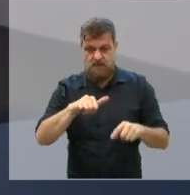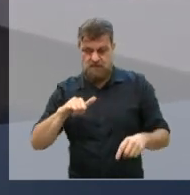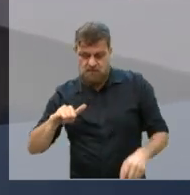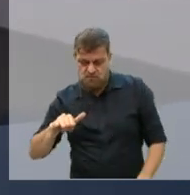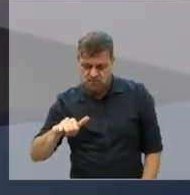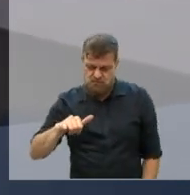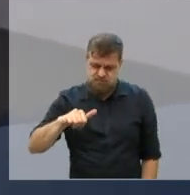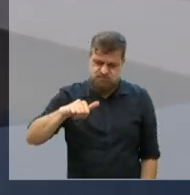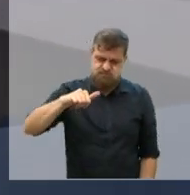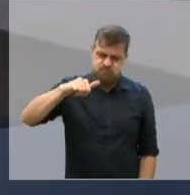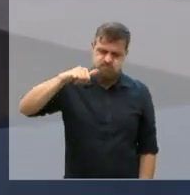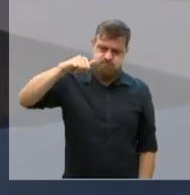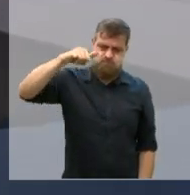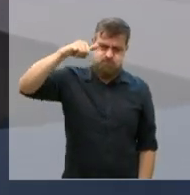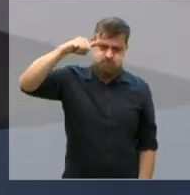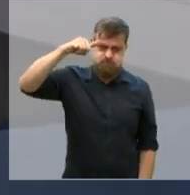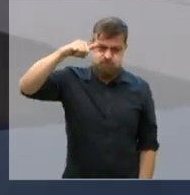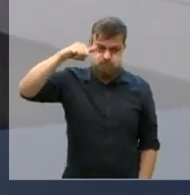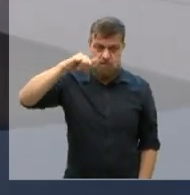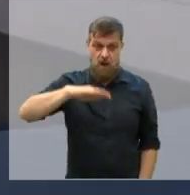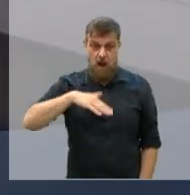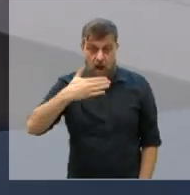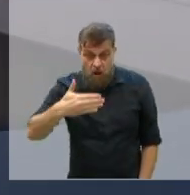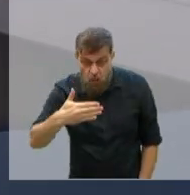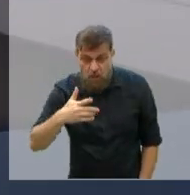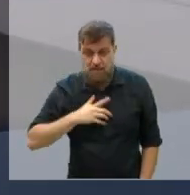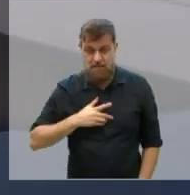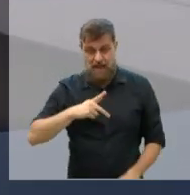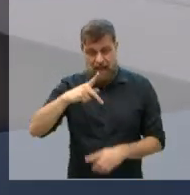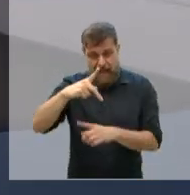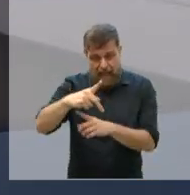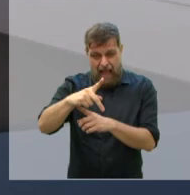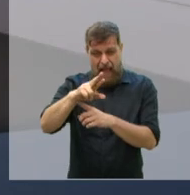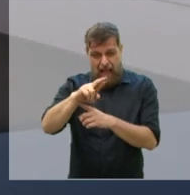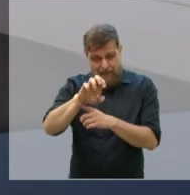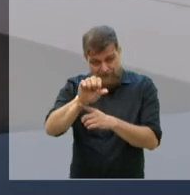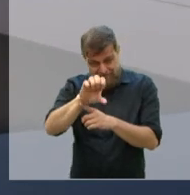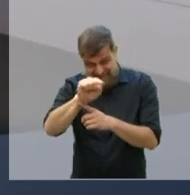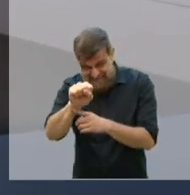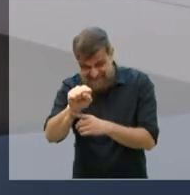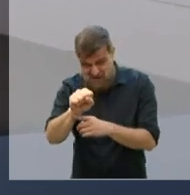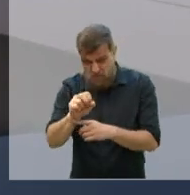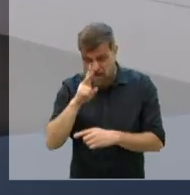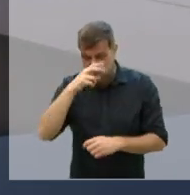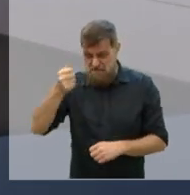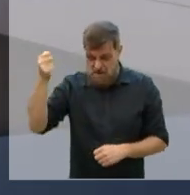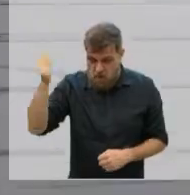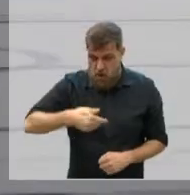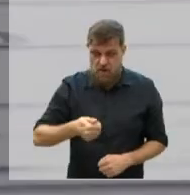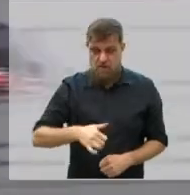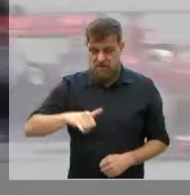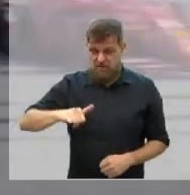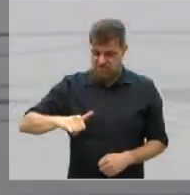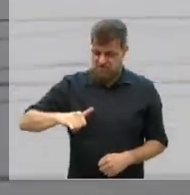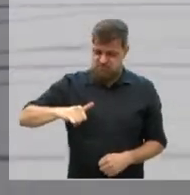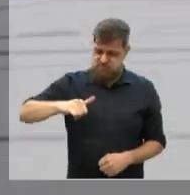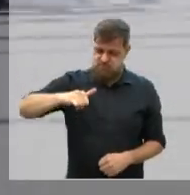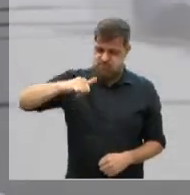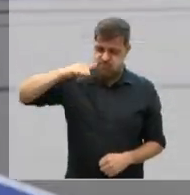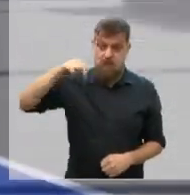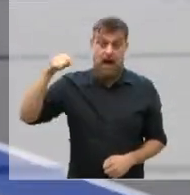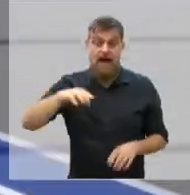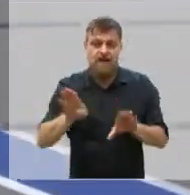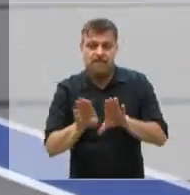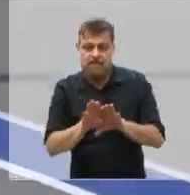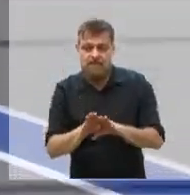e empurra o avião para cima. Quando essa pressão fizer uma força maior que o peso, ele consegue subir. Isso, por exemplo, está